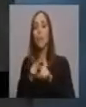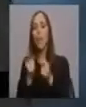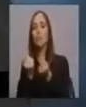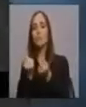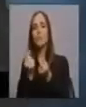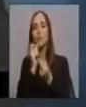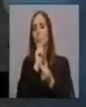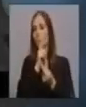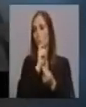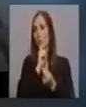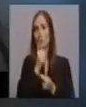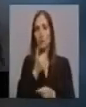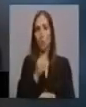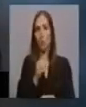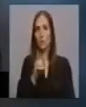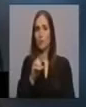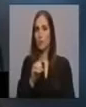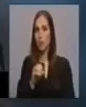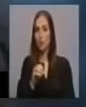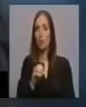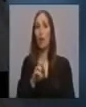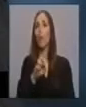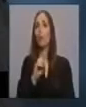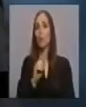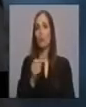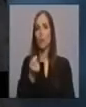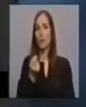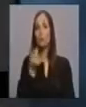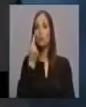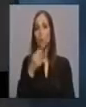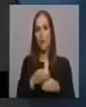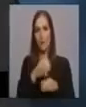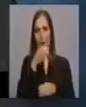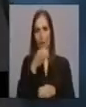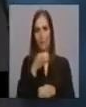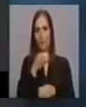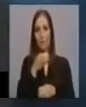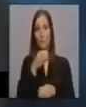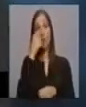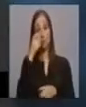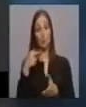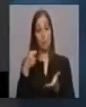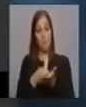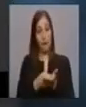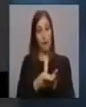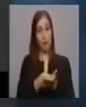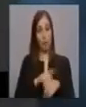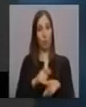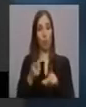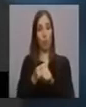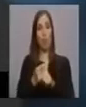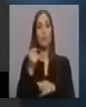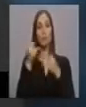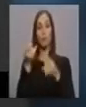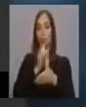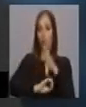de 50 60 80 cêntimos por de rafa que sendo o consumidor paga mais por envolver é ter tony e